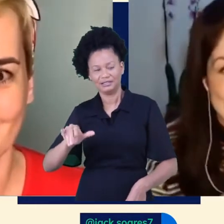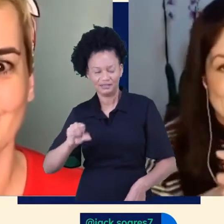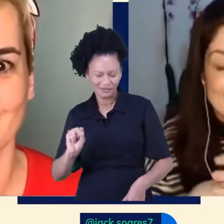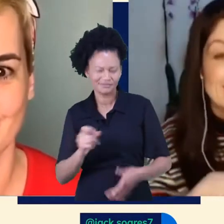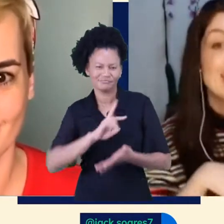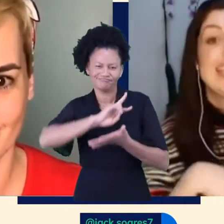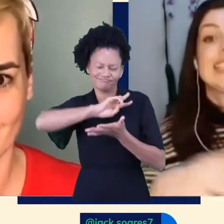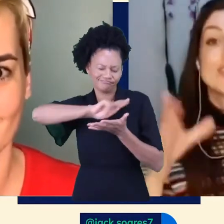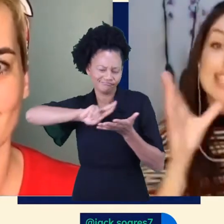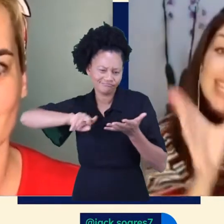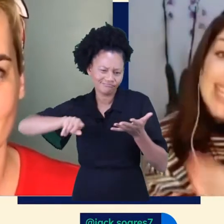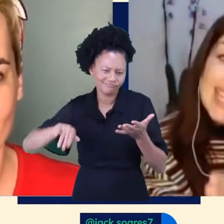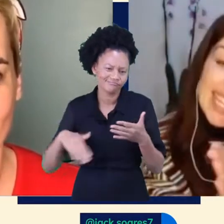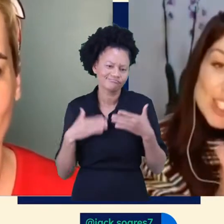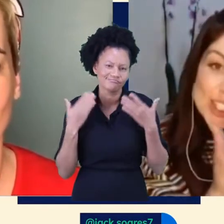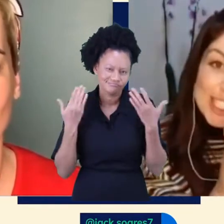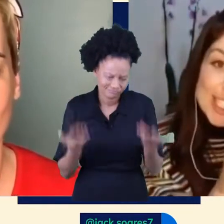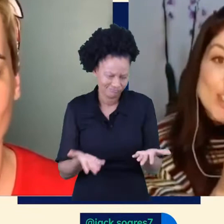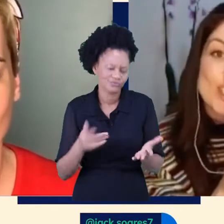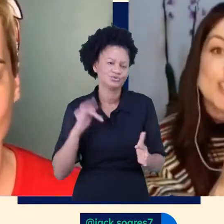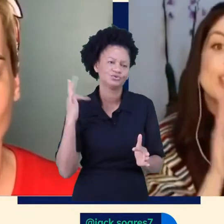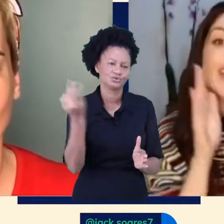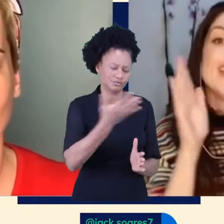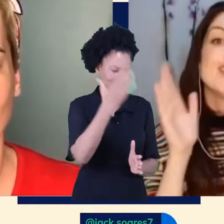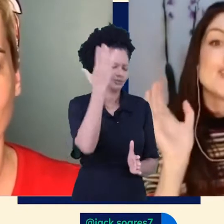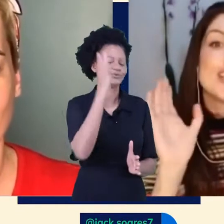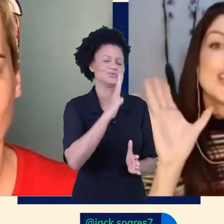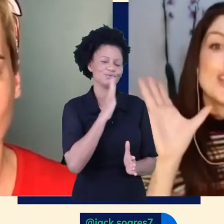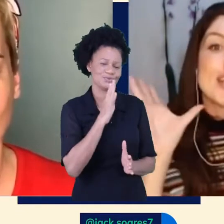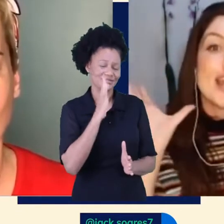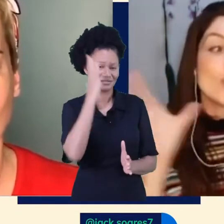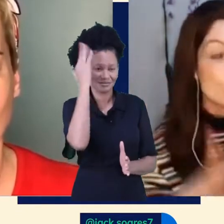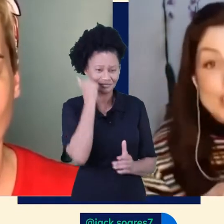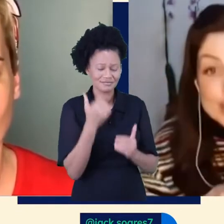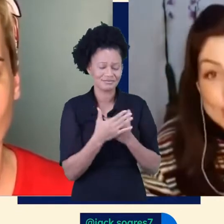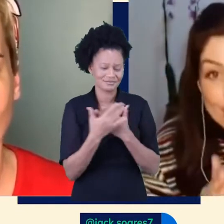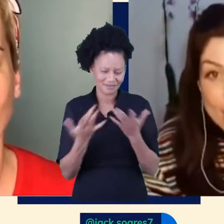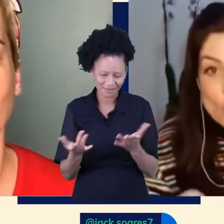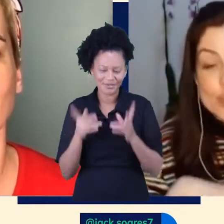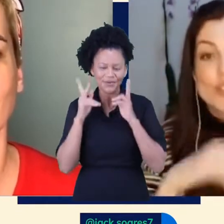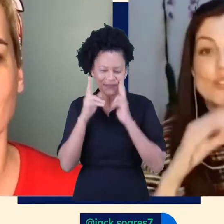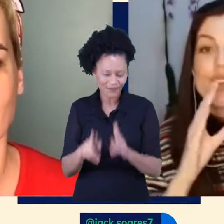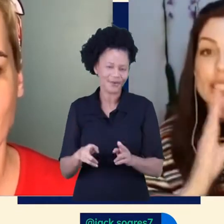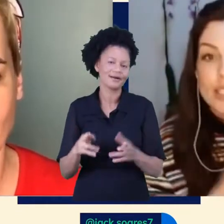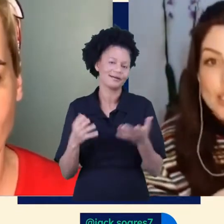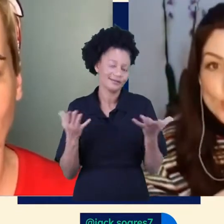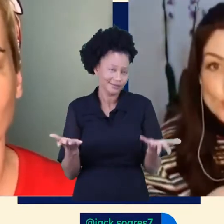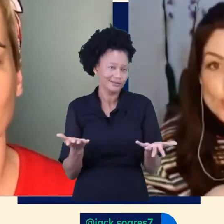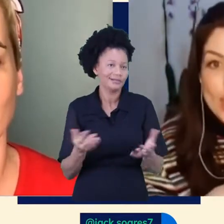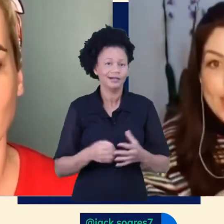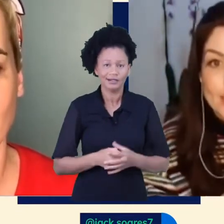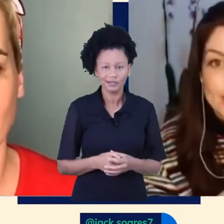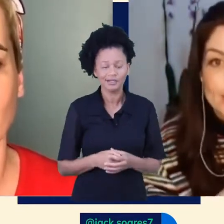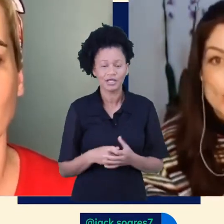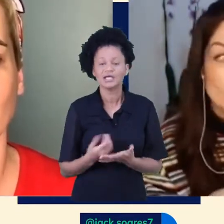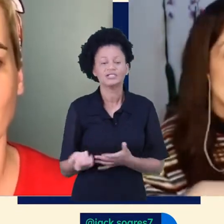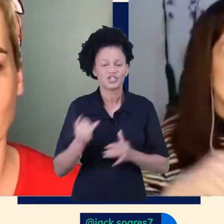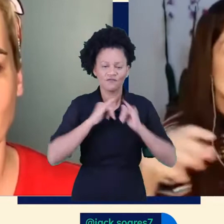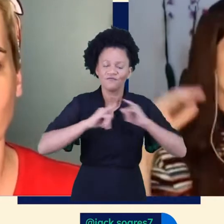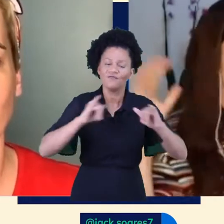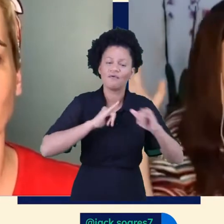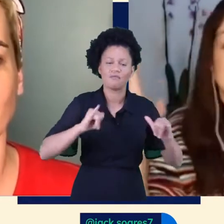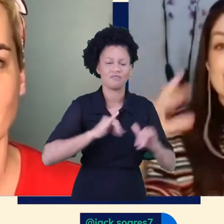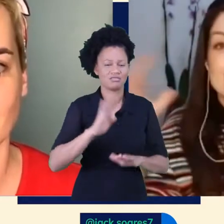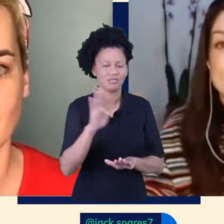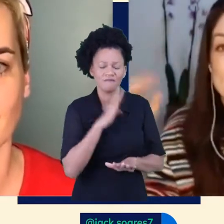conhece assim. Então tá naquela caixinha de notícias falsas, de fake news, tá? Que são